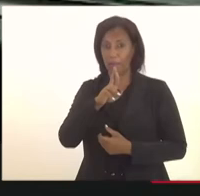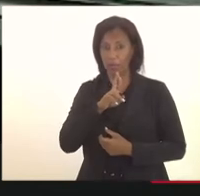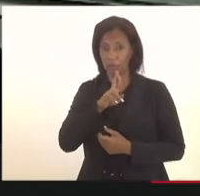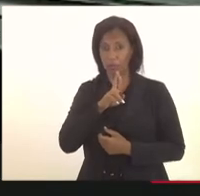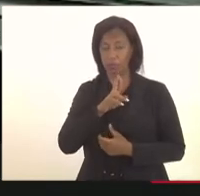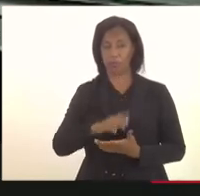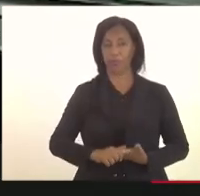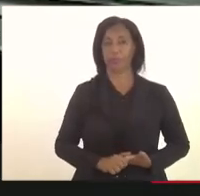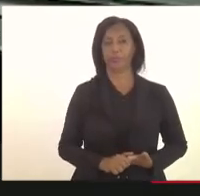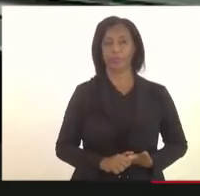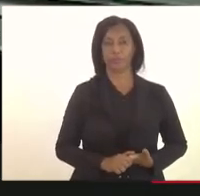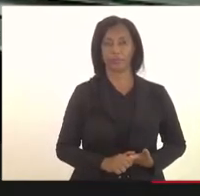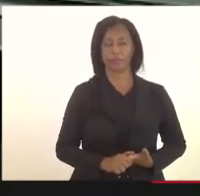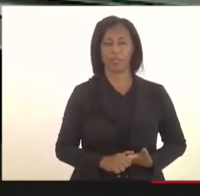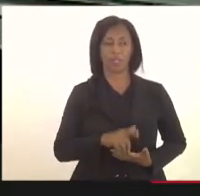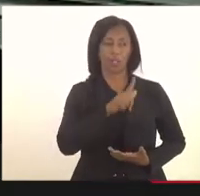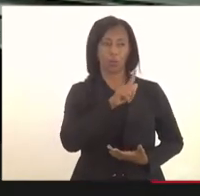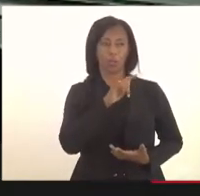judicial não é